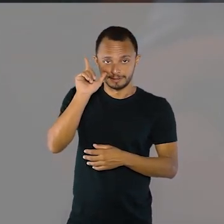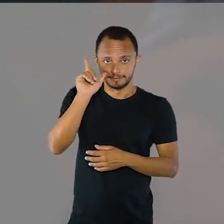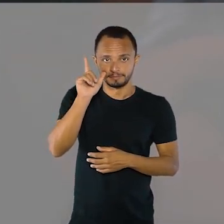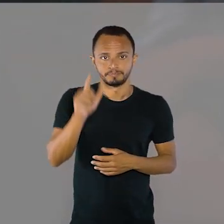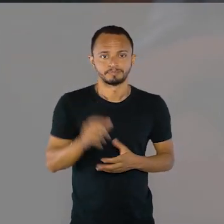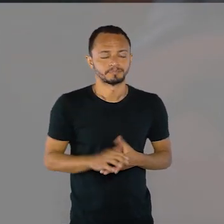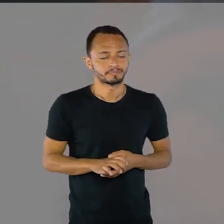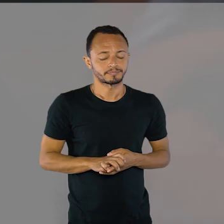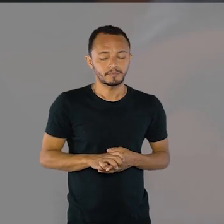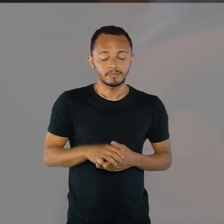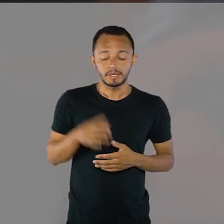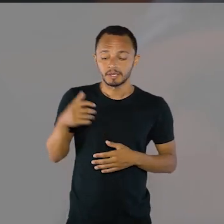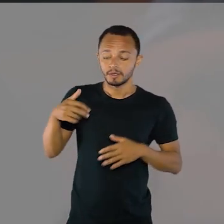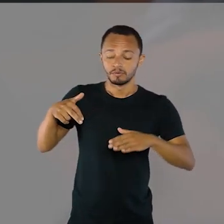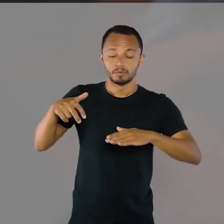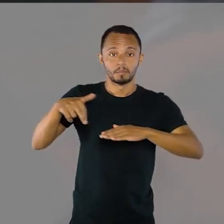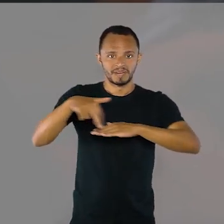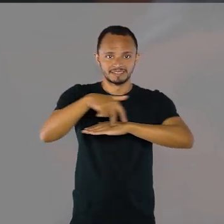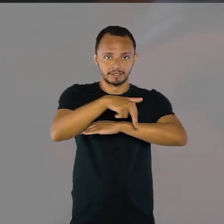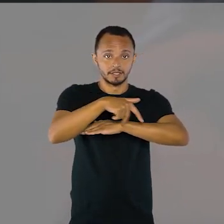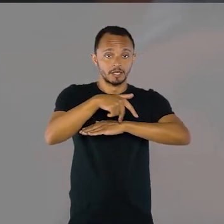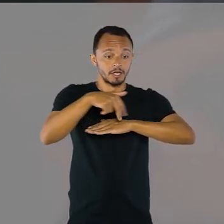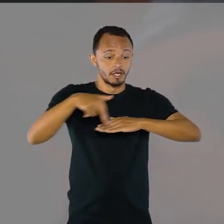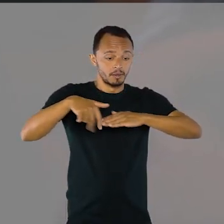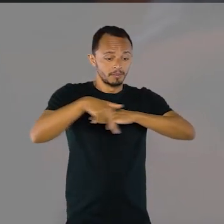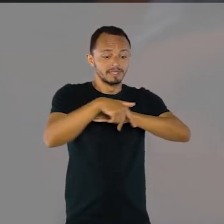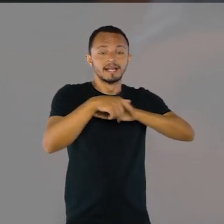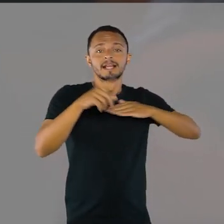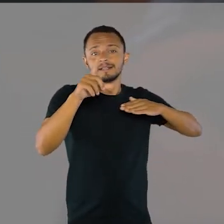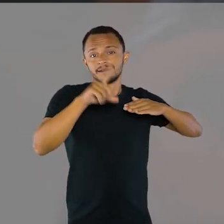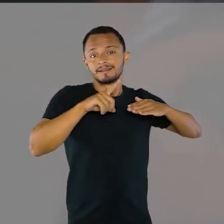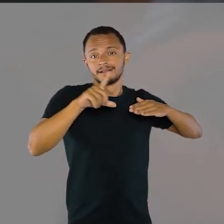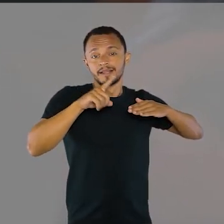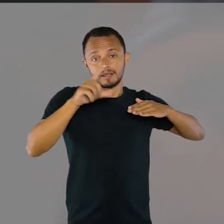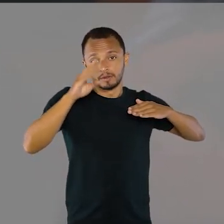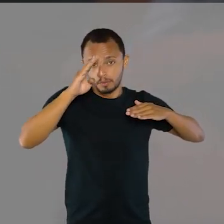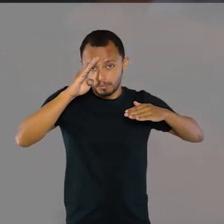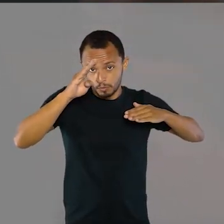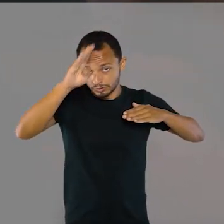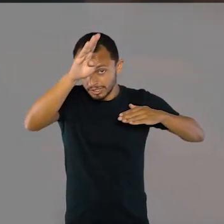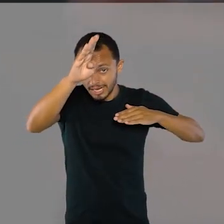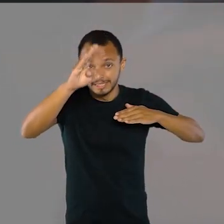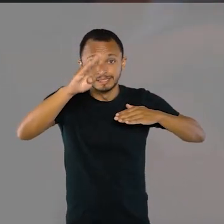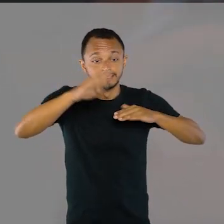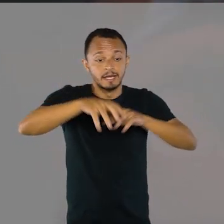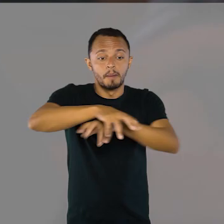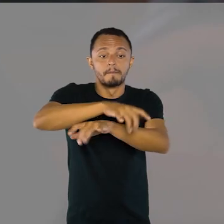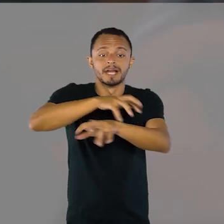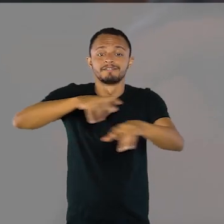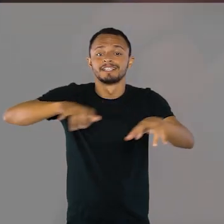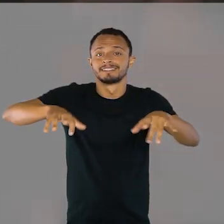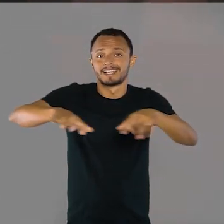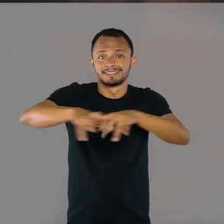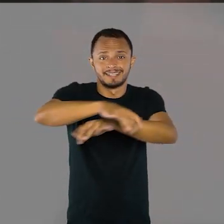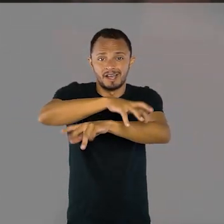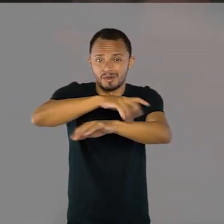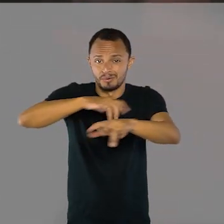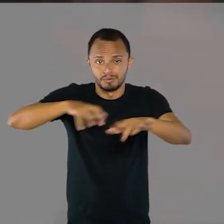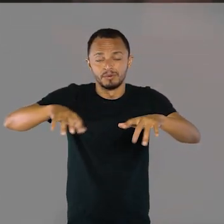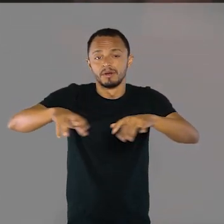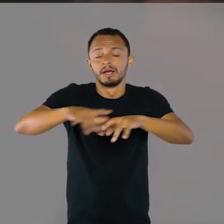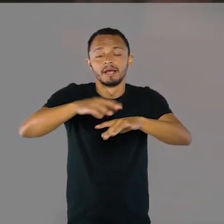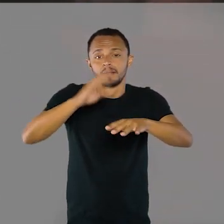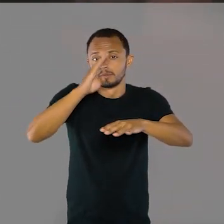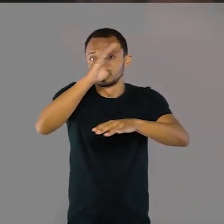tive o desprazer de passar pela primeira vez dentro de uma manifestação bolsonarista. Assim. foi uma coisa de... Eu nunca tinha